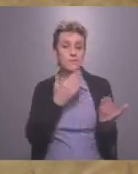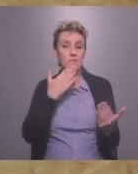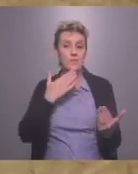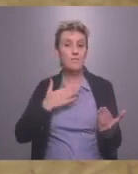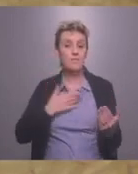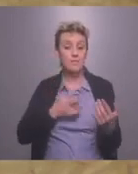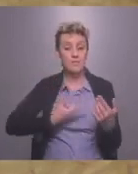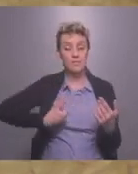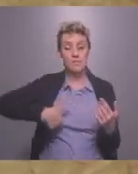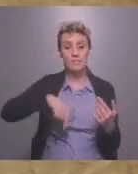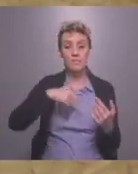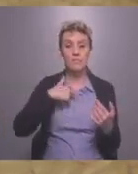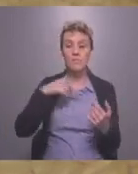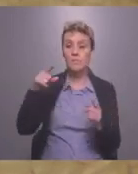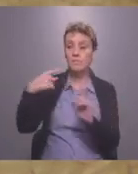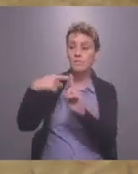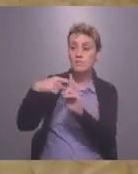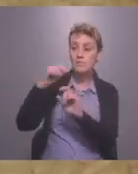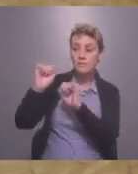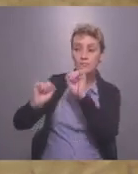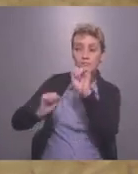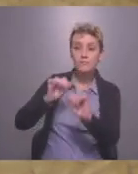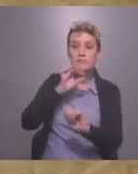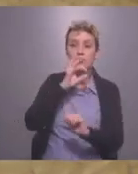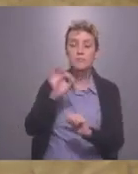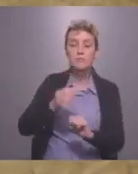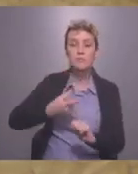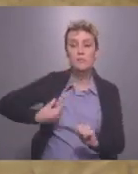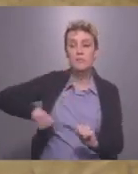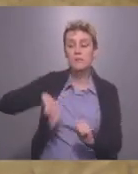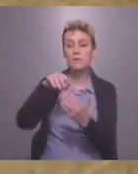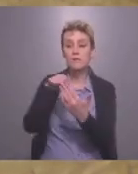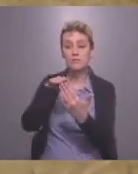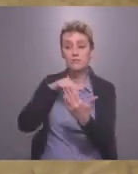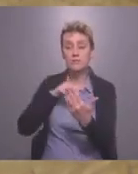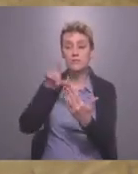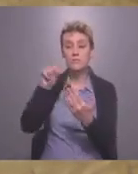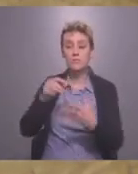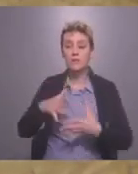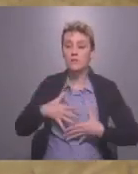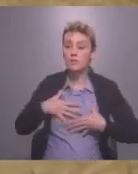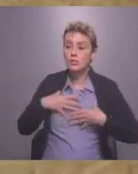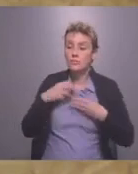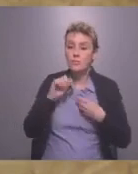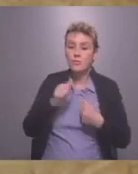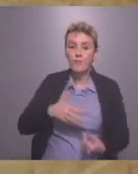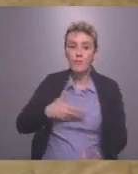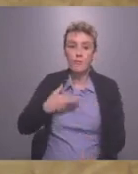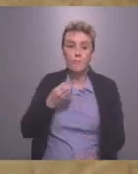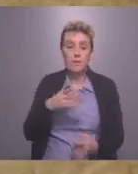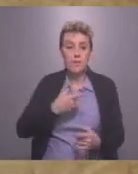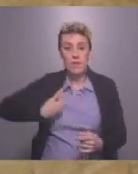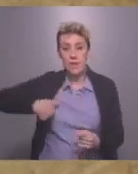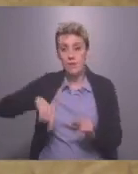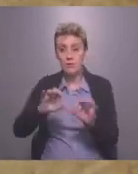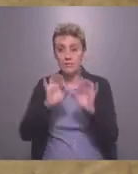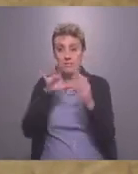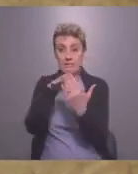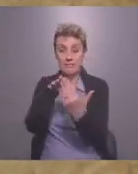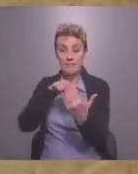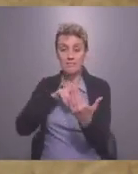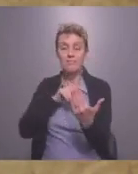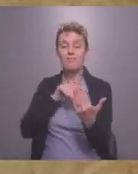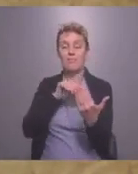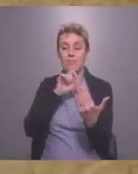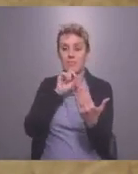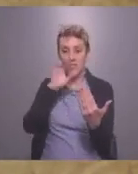que, imitando as tuas virtudes familiares e o seu espírito de caridade, possamos um